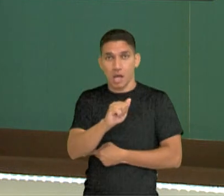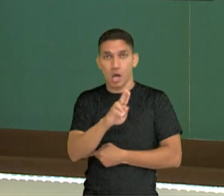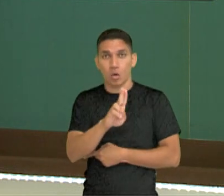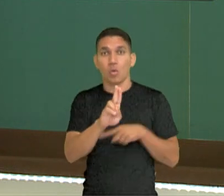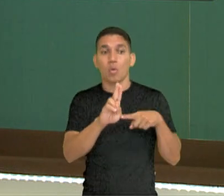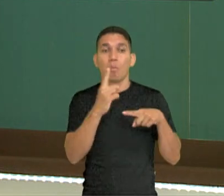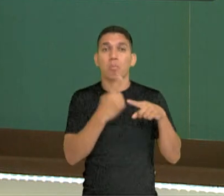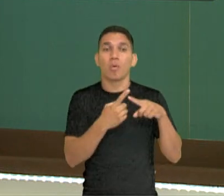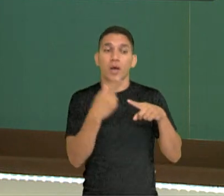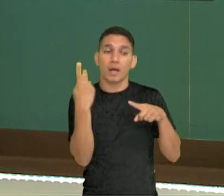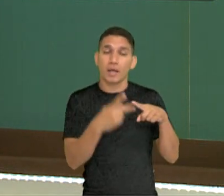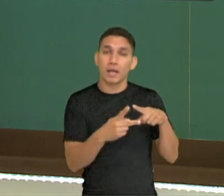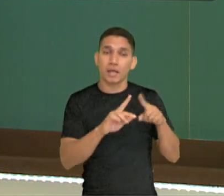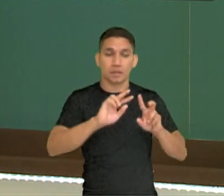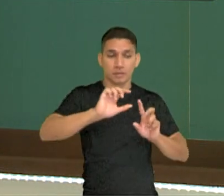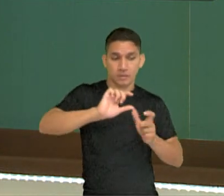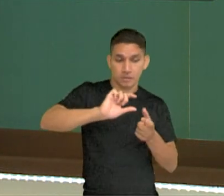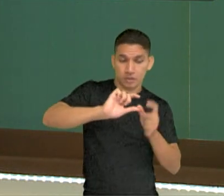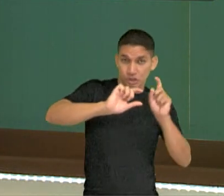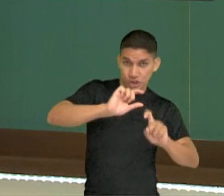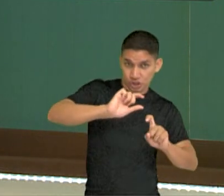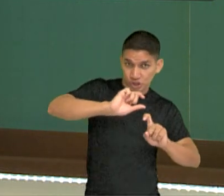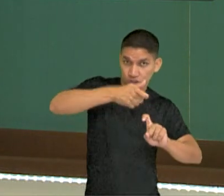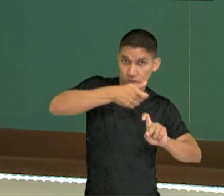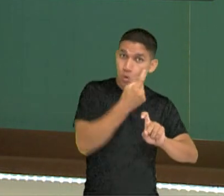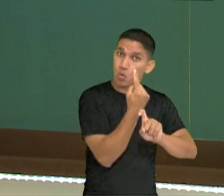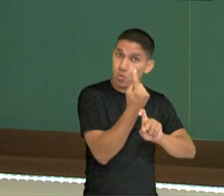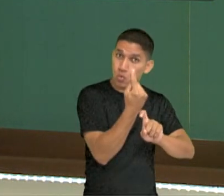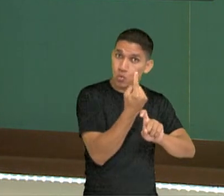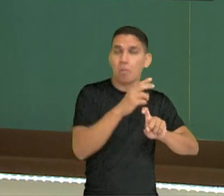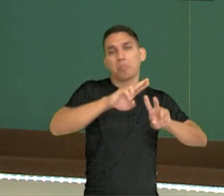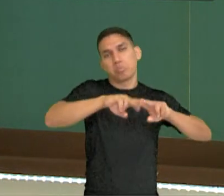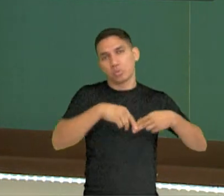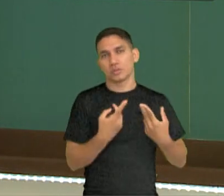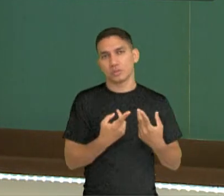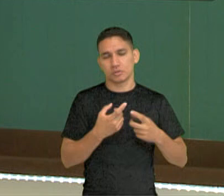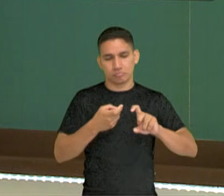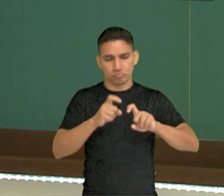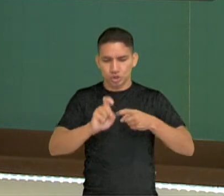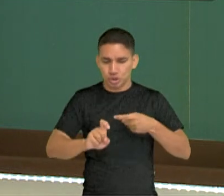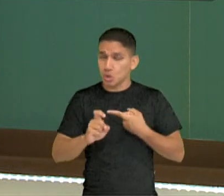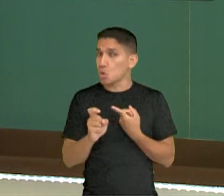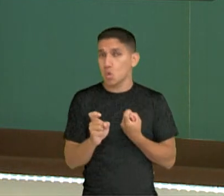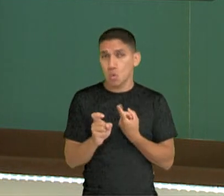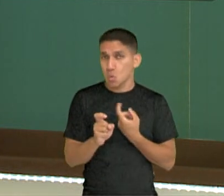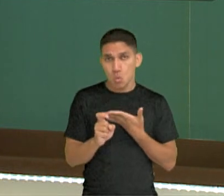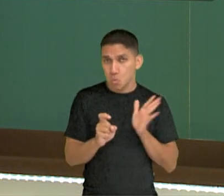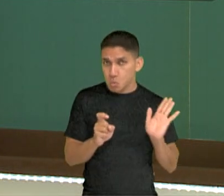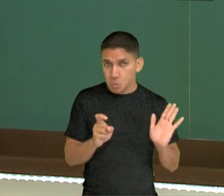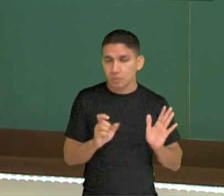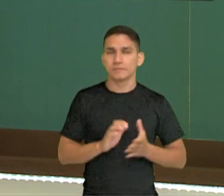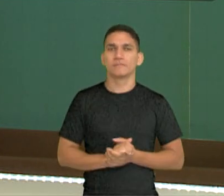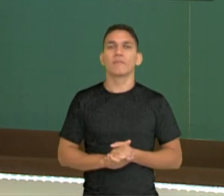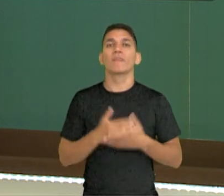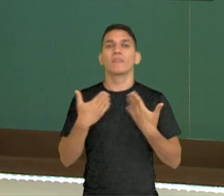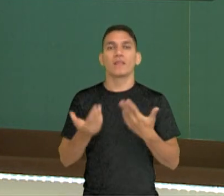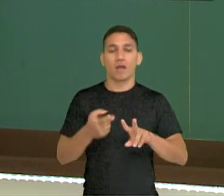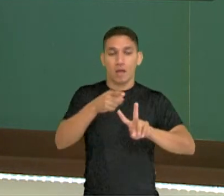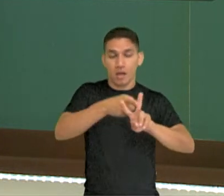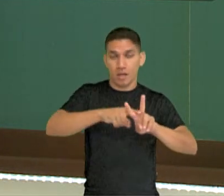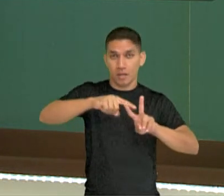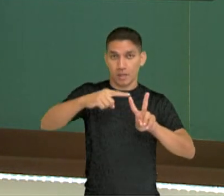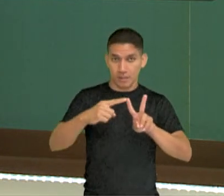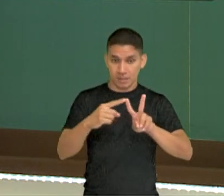a expoente 1, tá? Por isso que chama equação de primeiro grau, uma incógnita sozinha. Então, o raiz de 3 que está